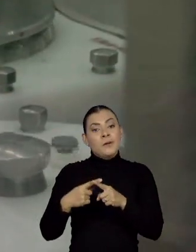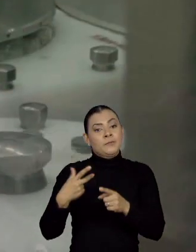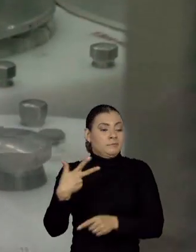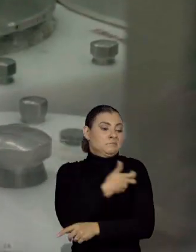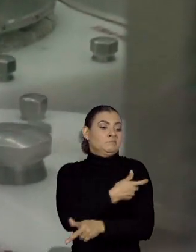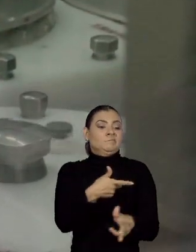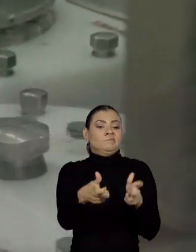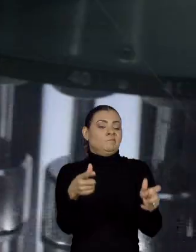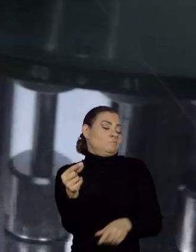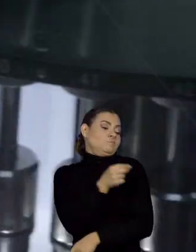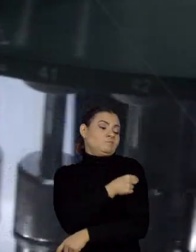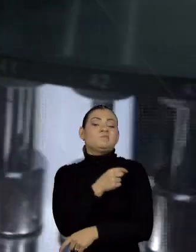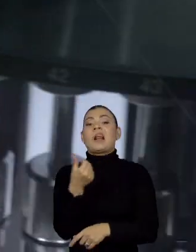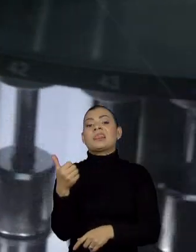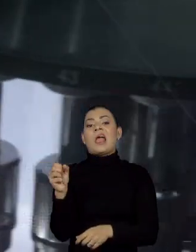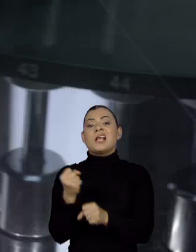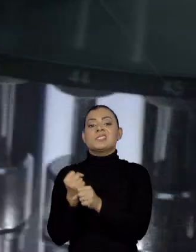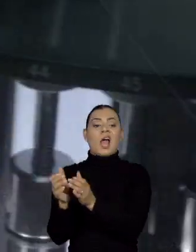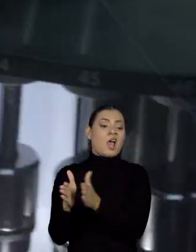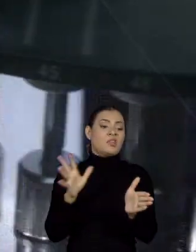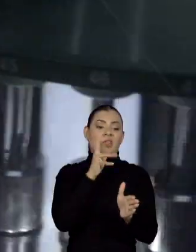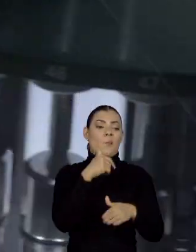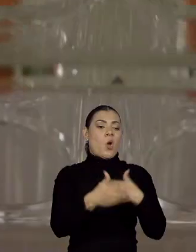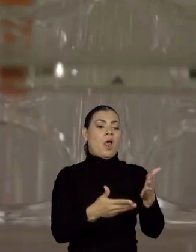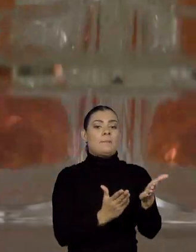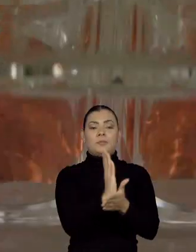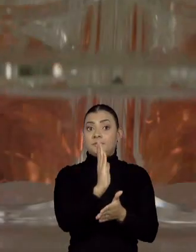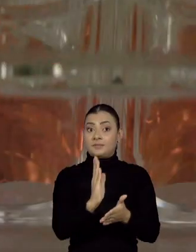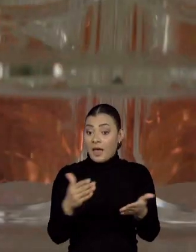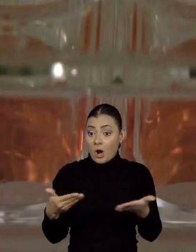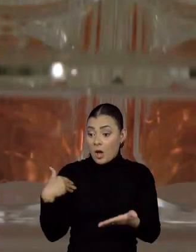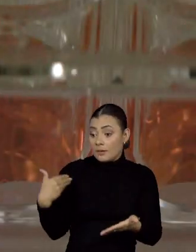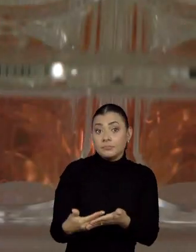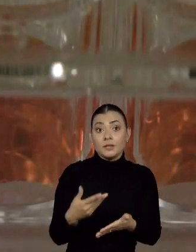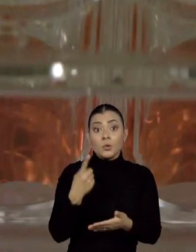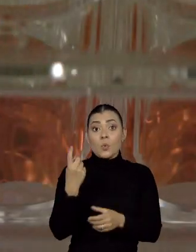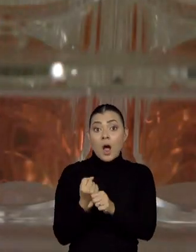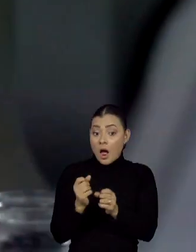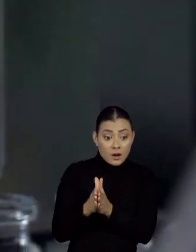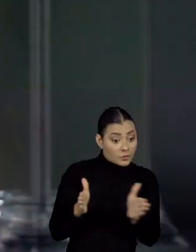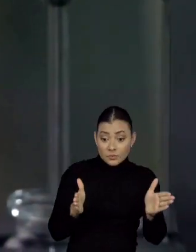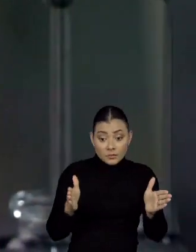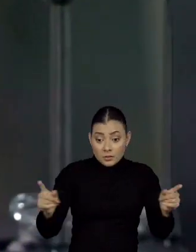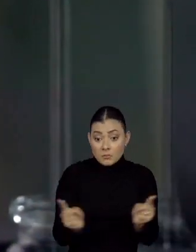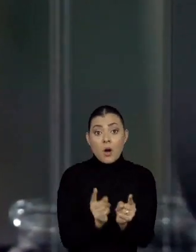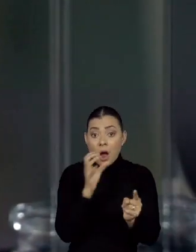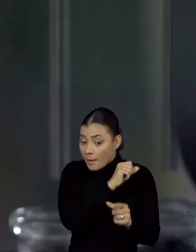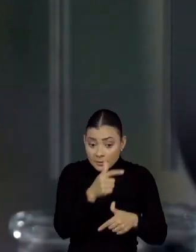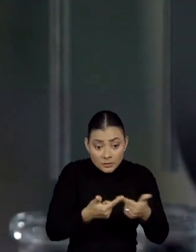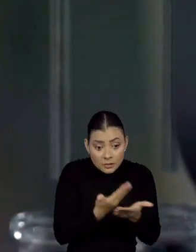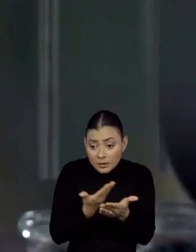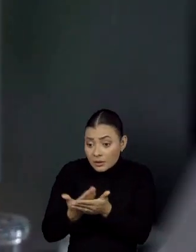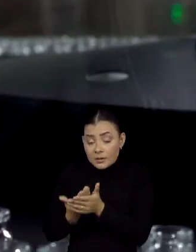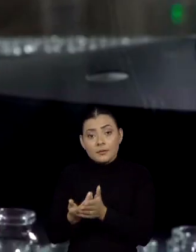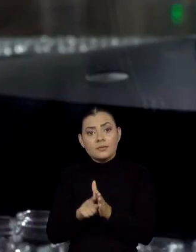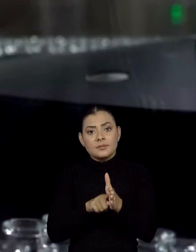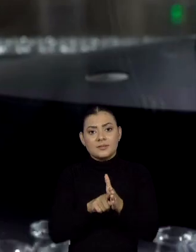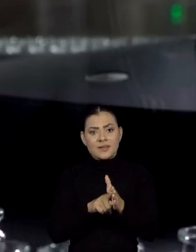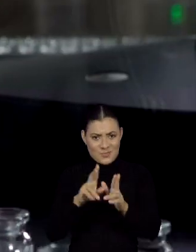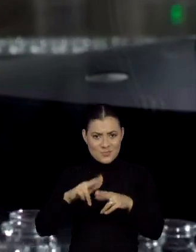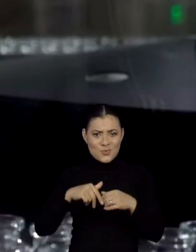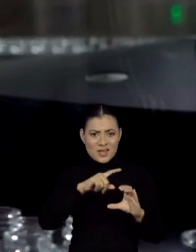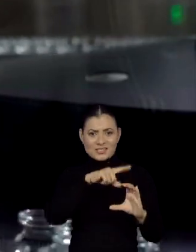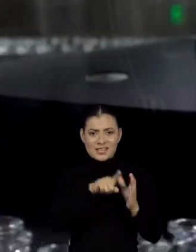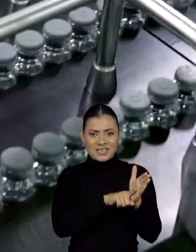teria que fazer em 10 anos, fizeram em menos de um ano, na verdade, não é porque os cientistas